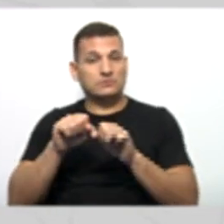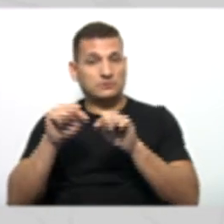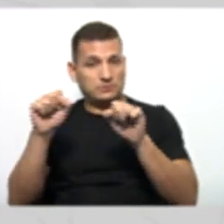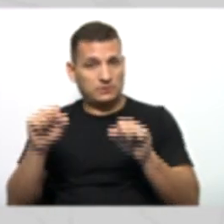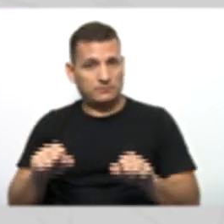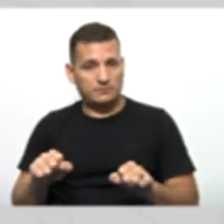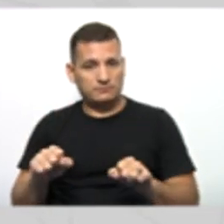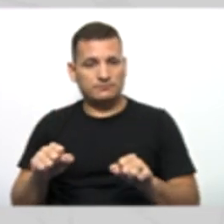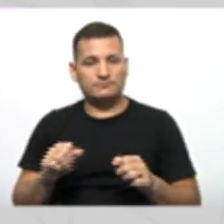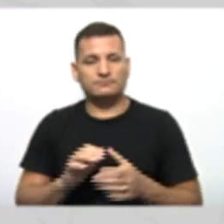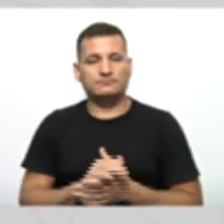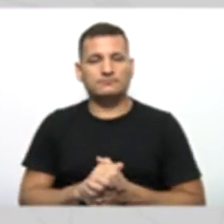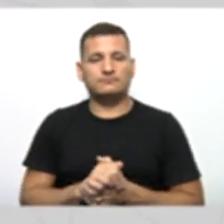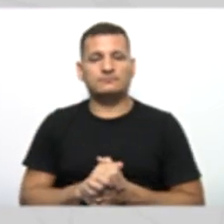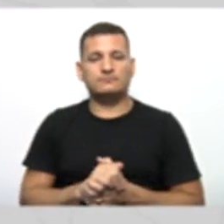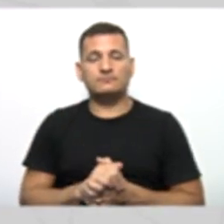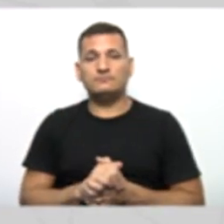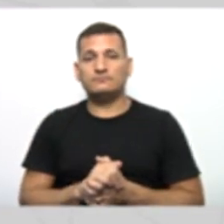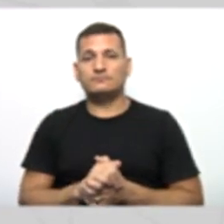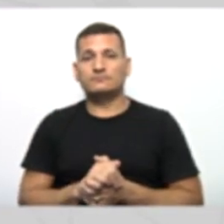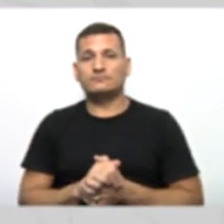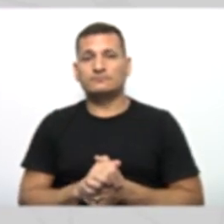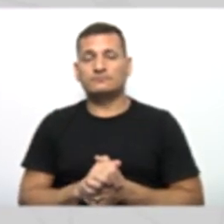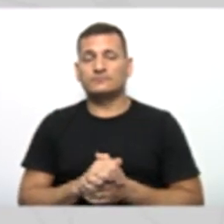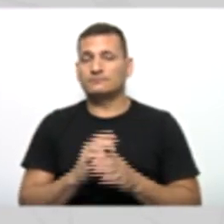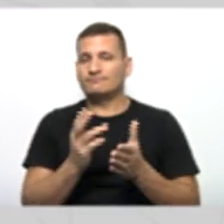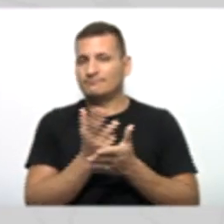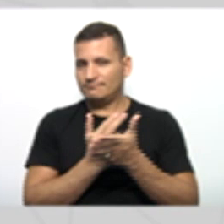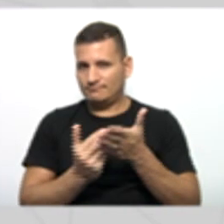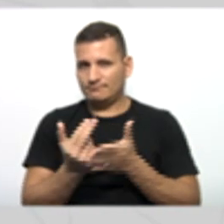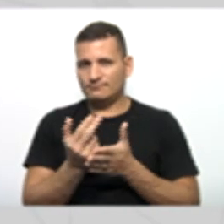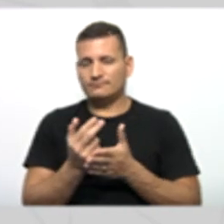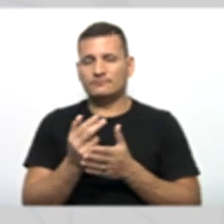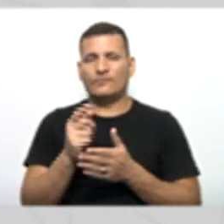certo? Esse diagrama são uma